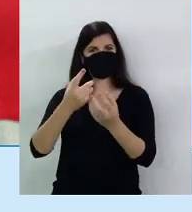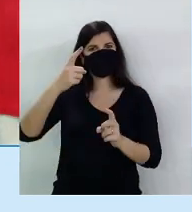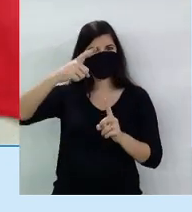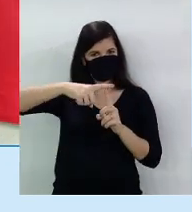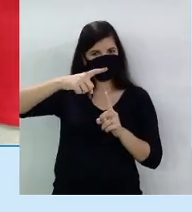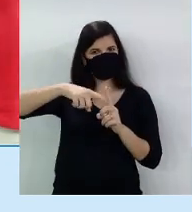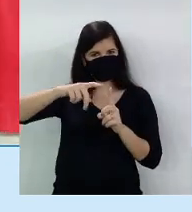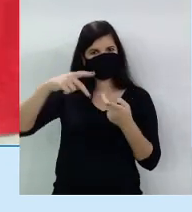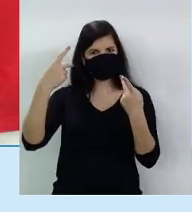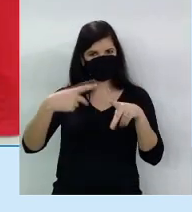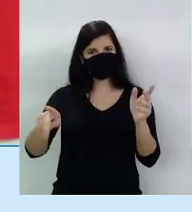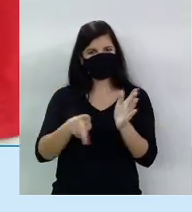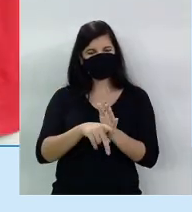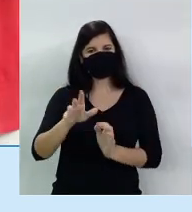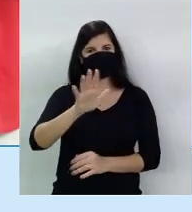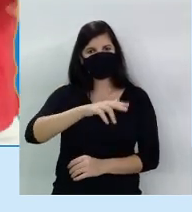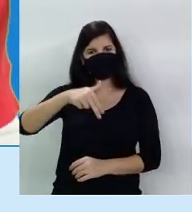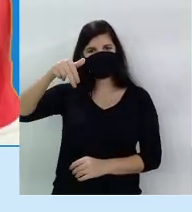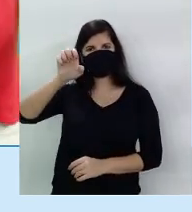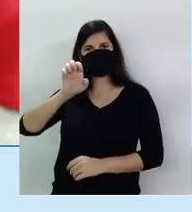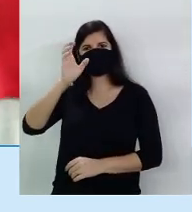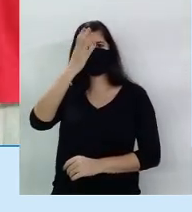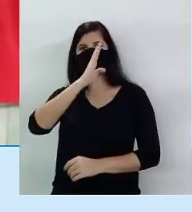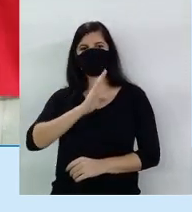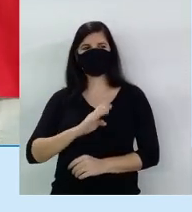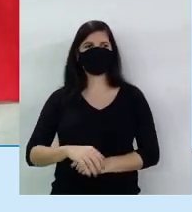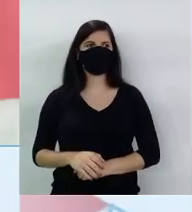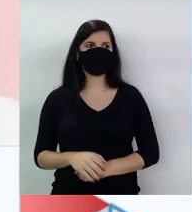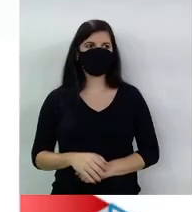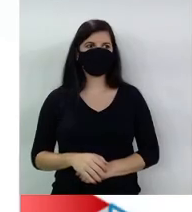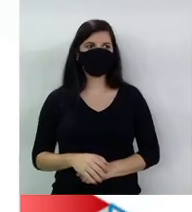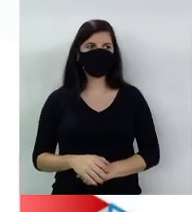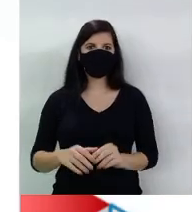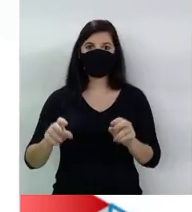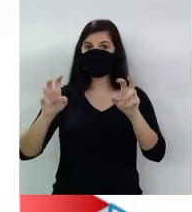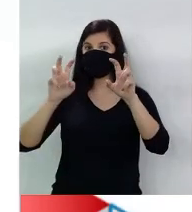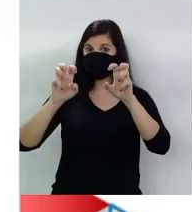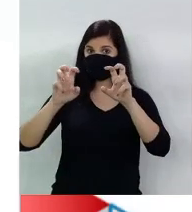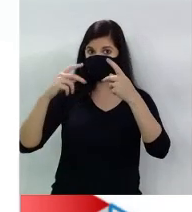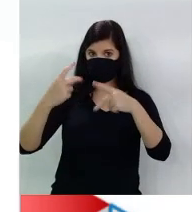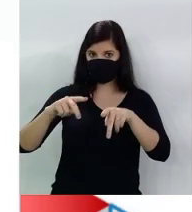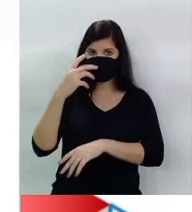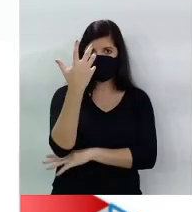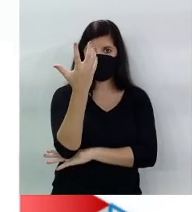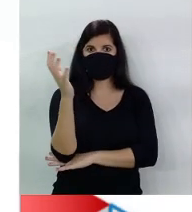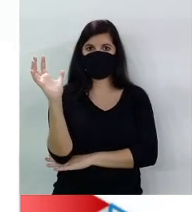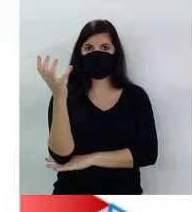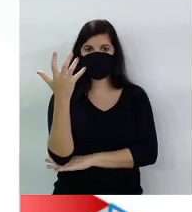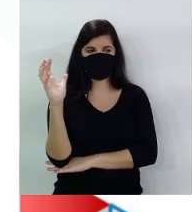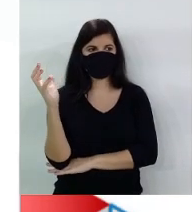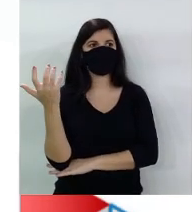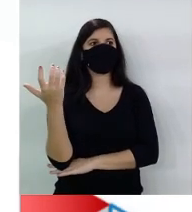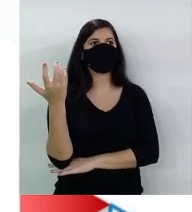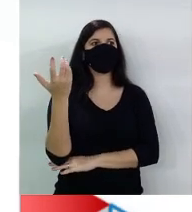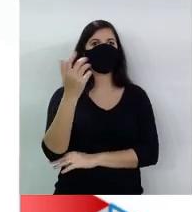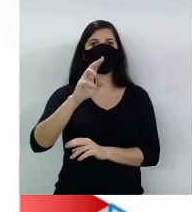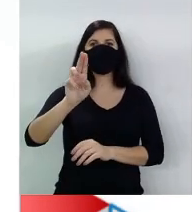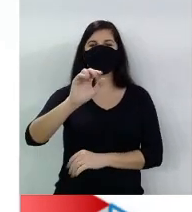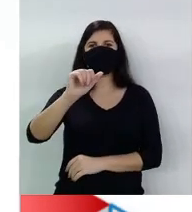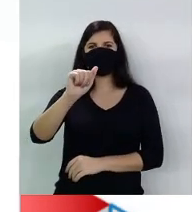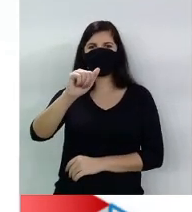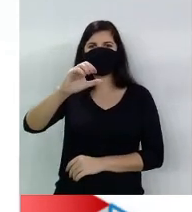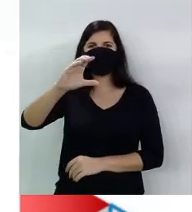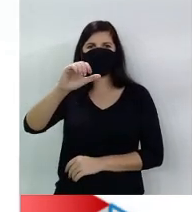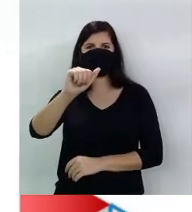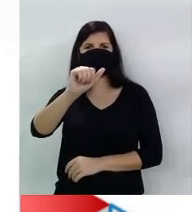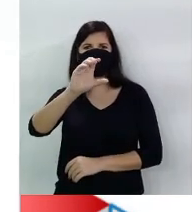brasileiro. E aqui ainda tenho essa informação. Ainda sobre a Jurema, sobre a árvore, nós temos as acácias. Como eu falei,